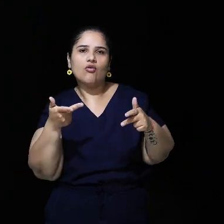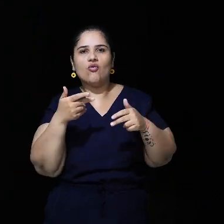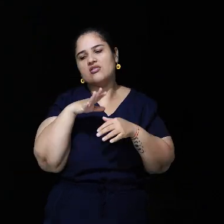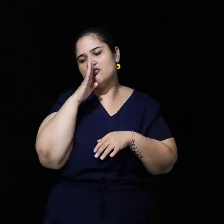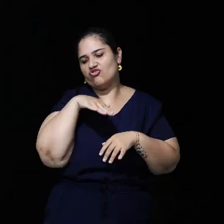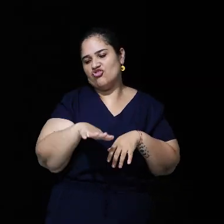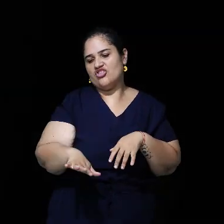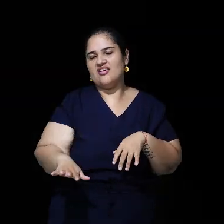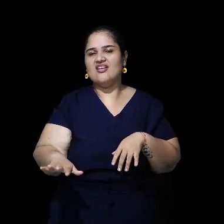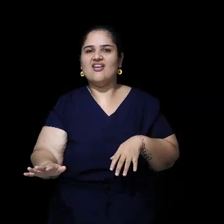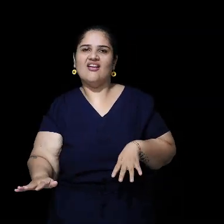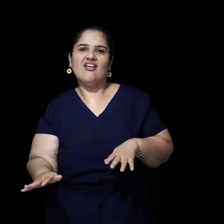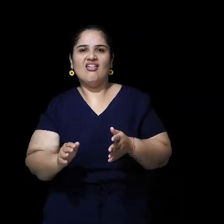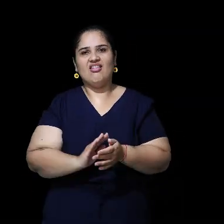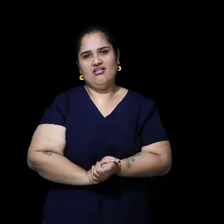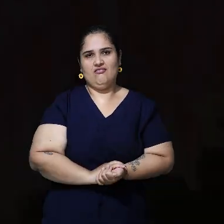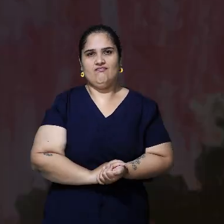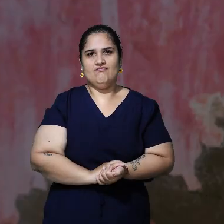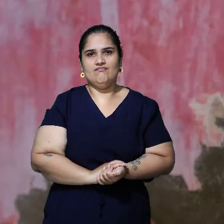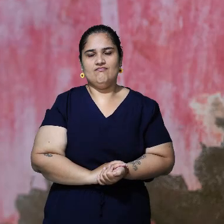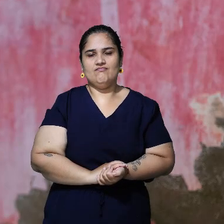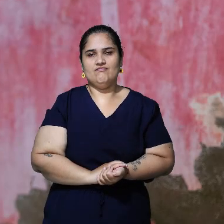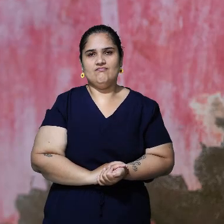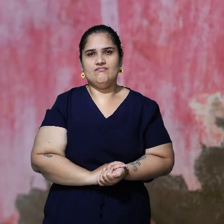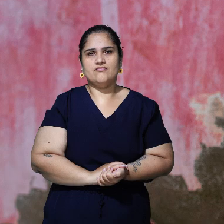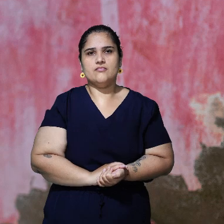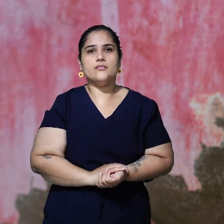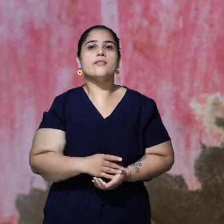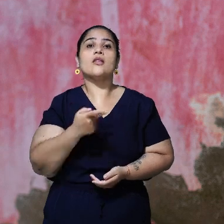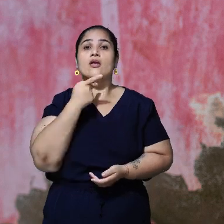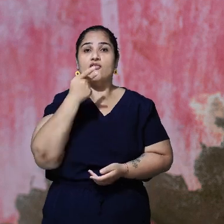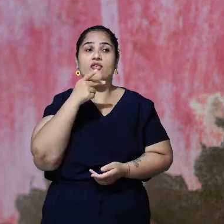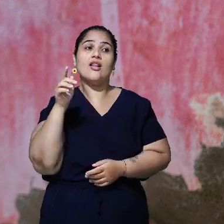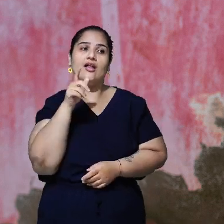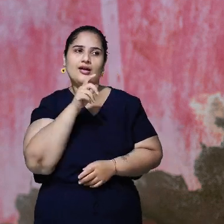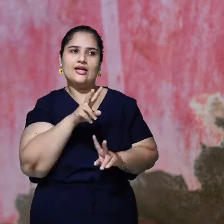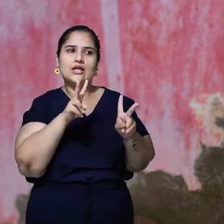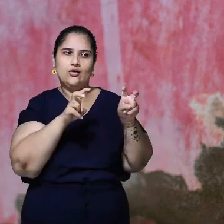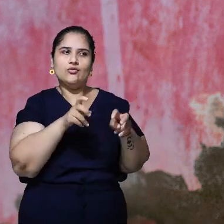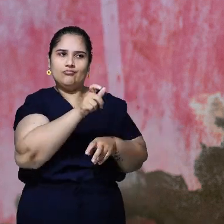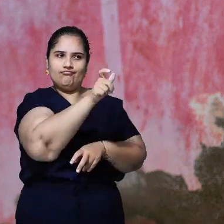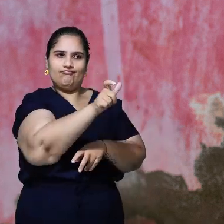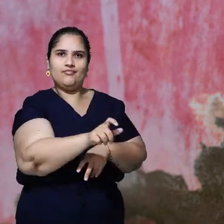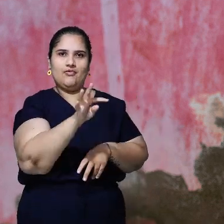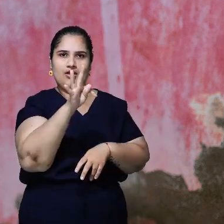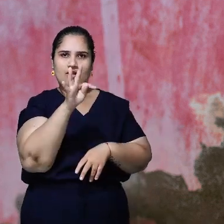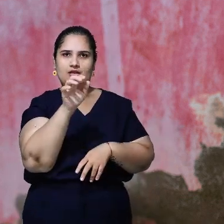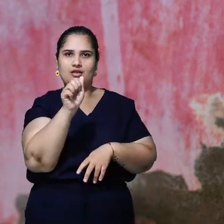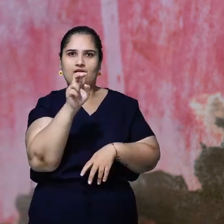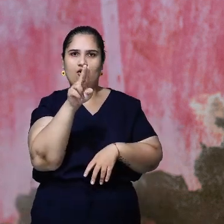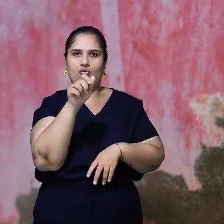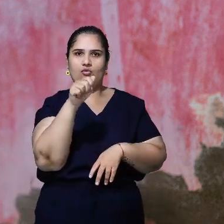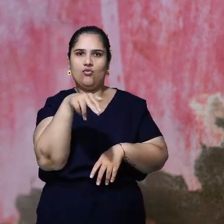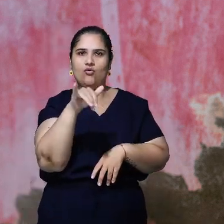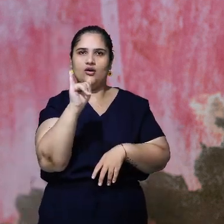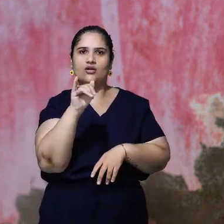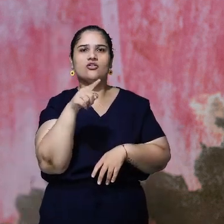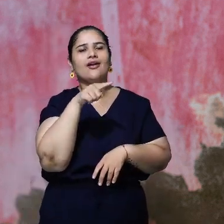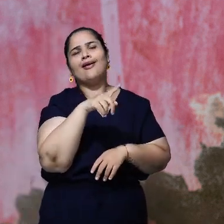criança que tava dando, né? Falar sobre a Tawane é um pouco, como que eu posso dizer, ela é